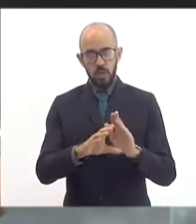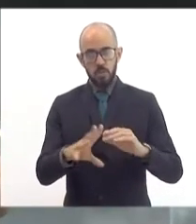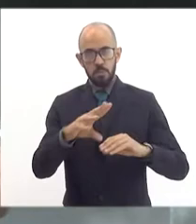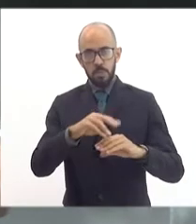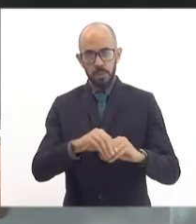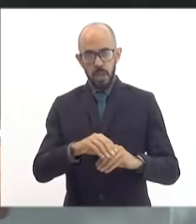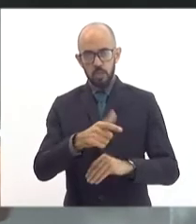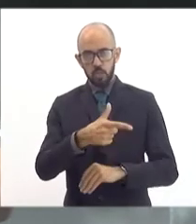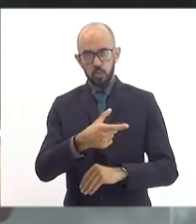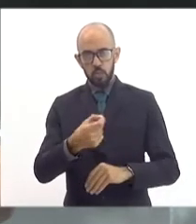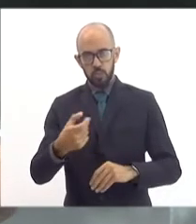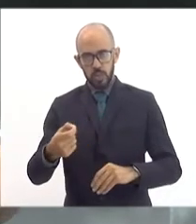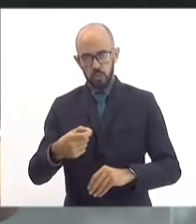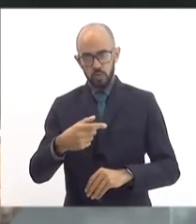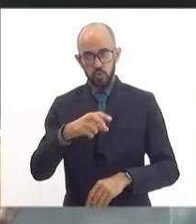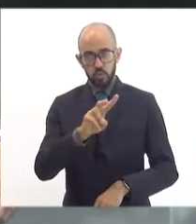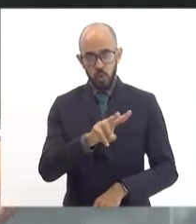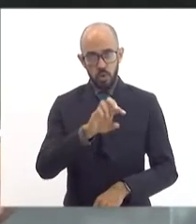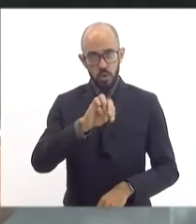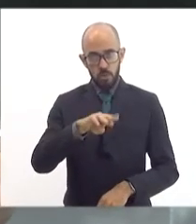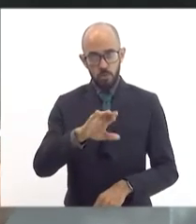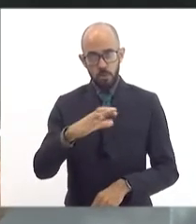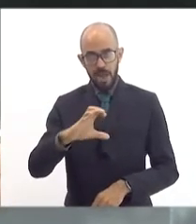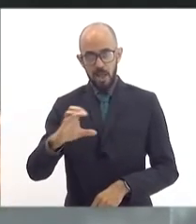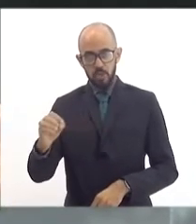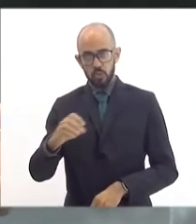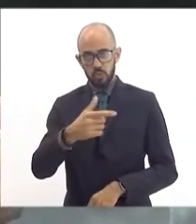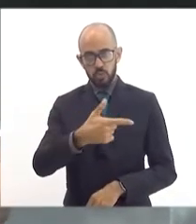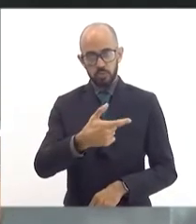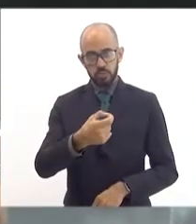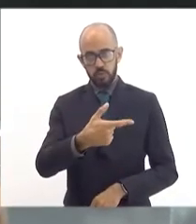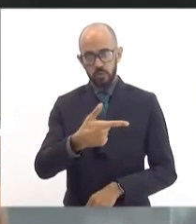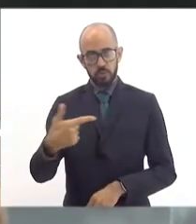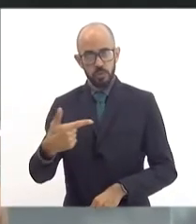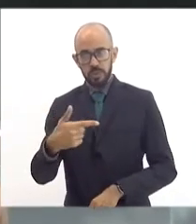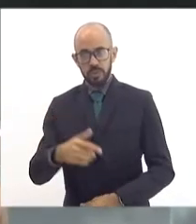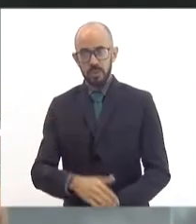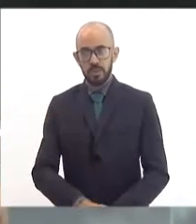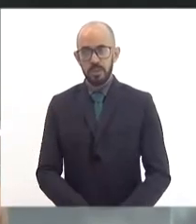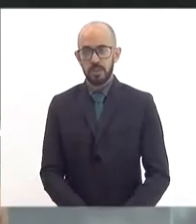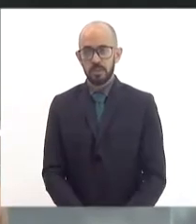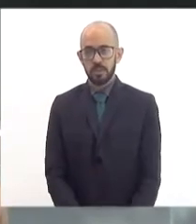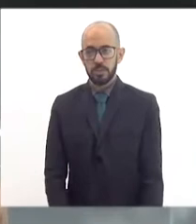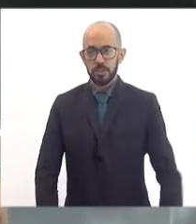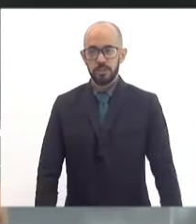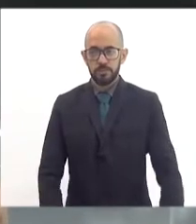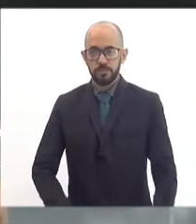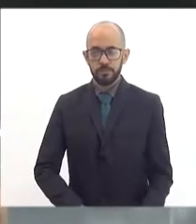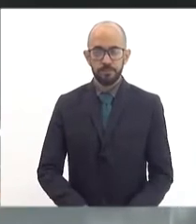2 de março de 22. E agora, o